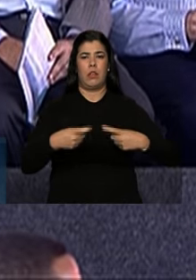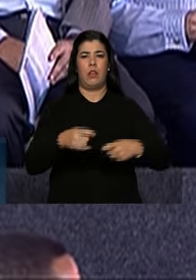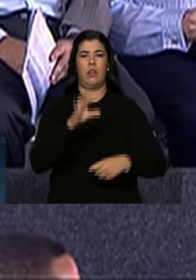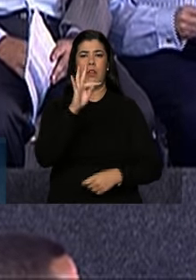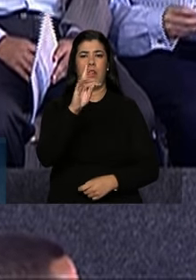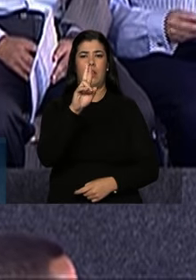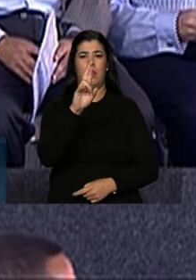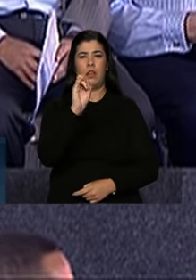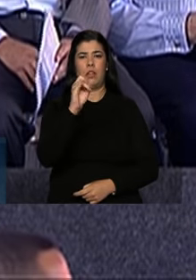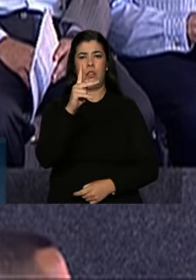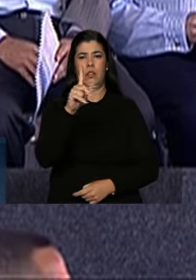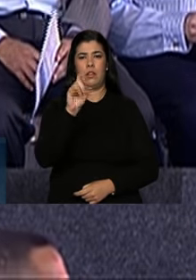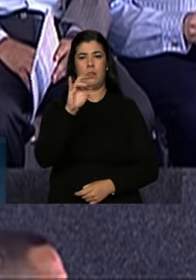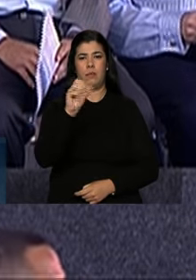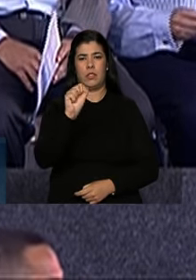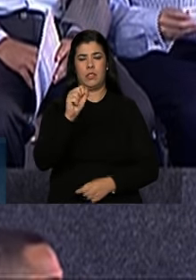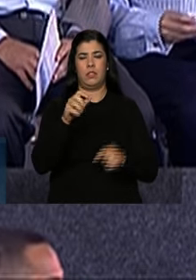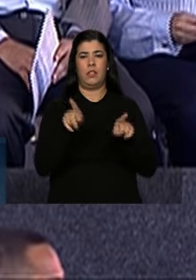Aliança.